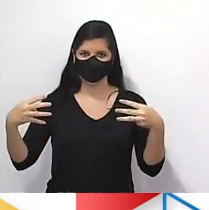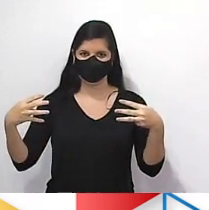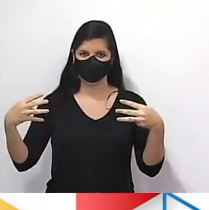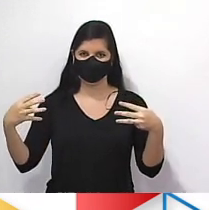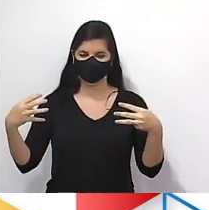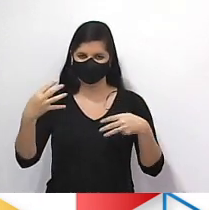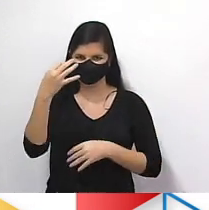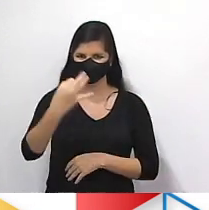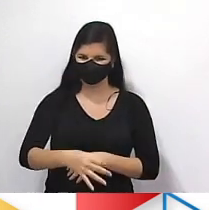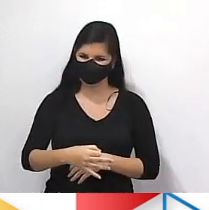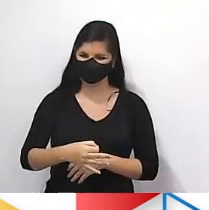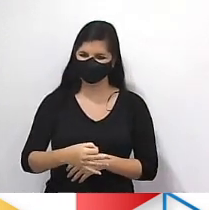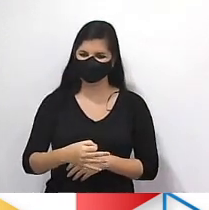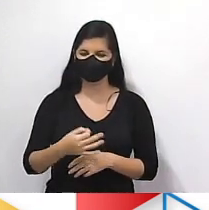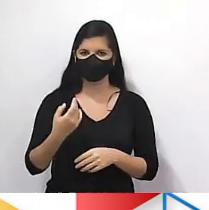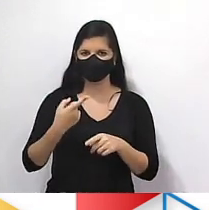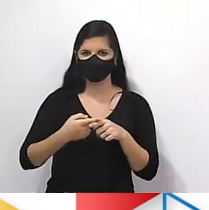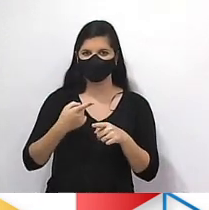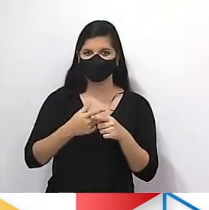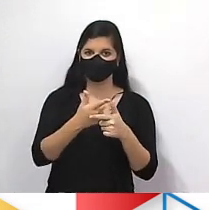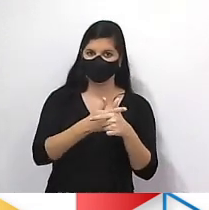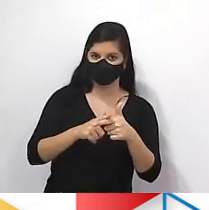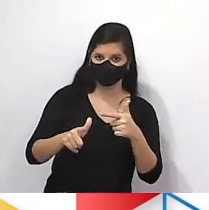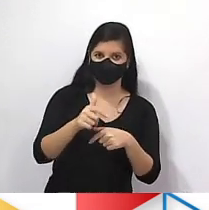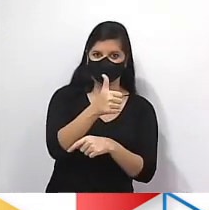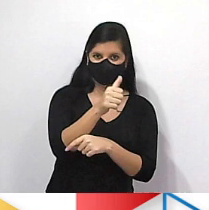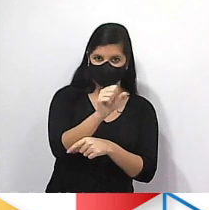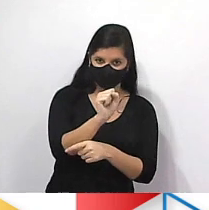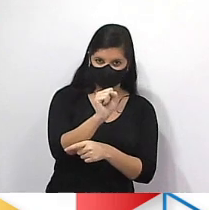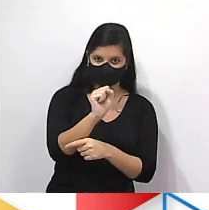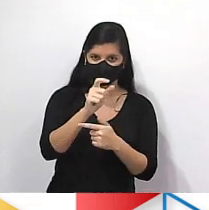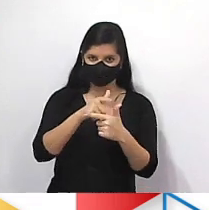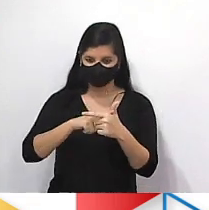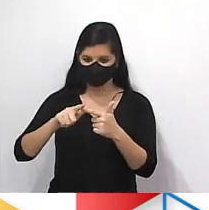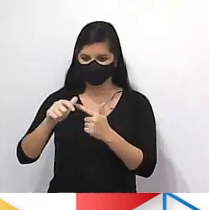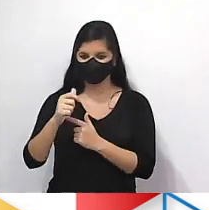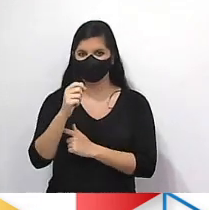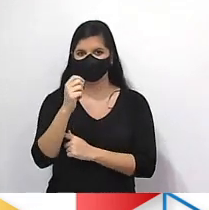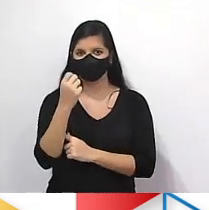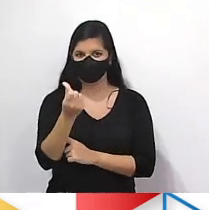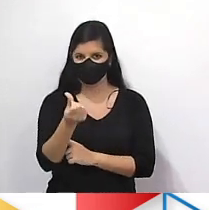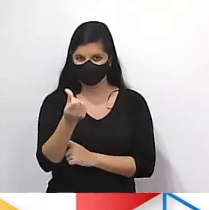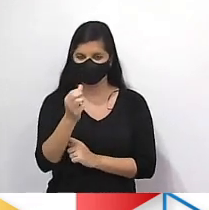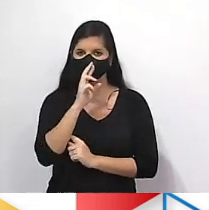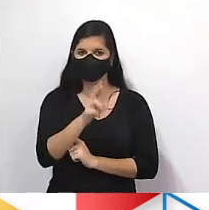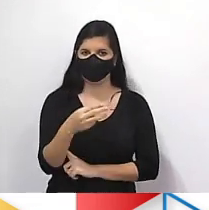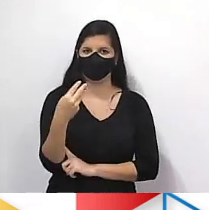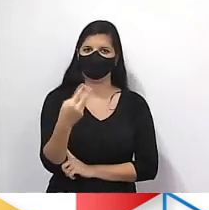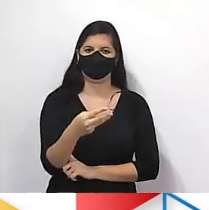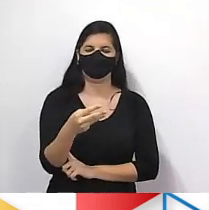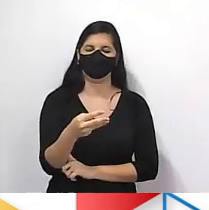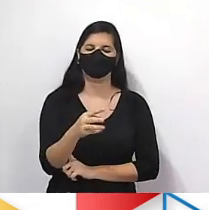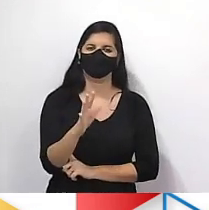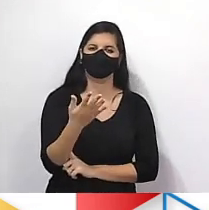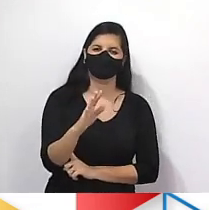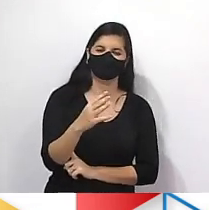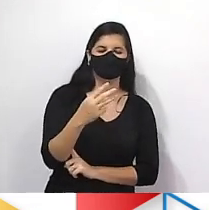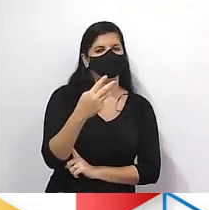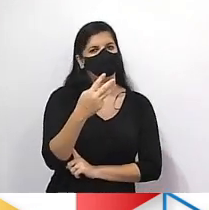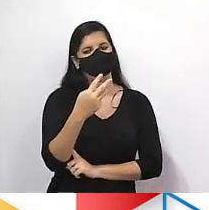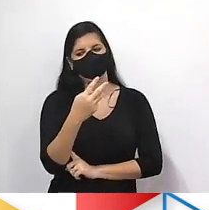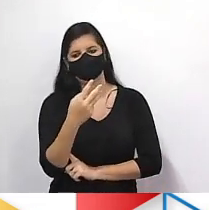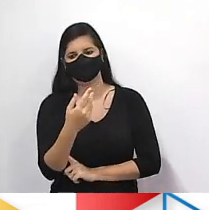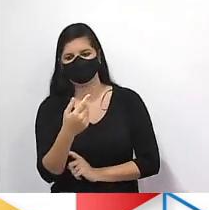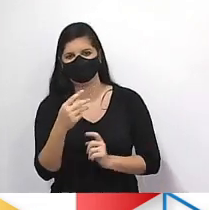4. Exatamente. Porque se a gente dividisse 18 por 6, daria exatamente 3. Então vai ficar entre 3